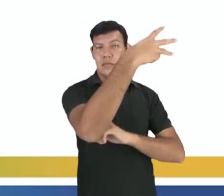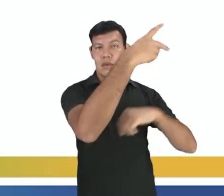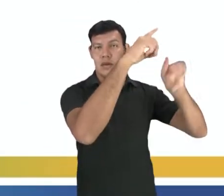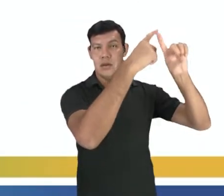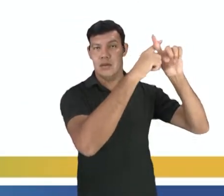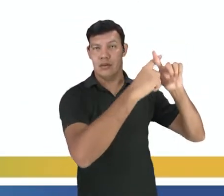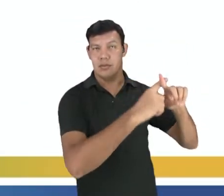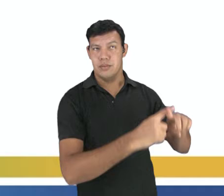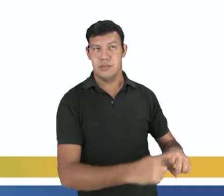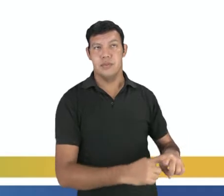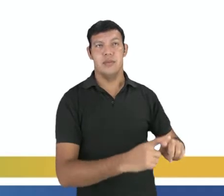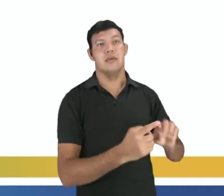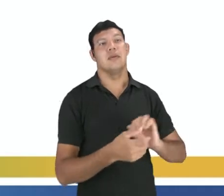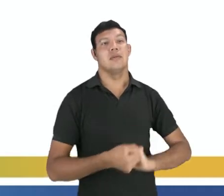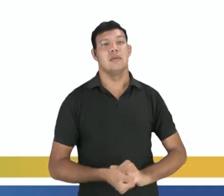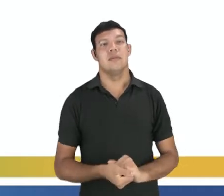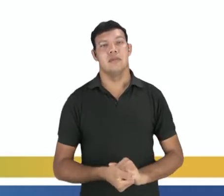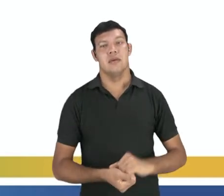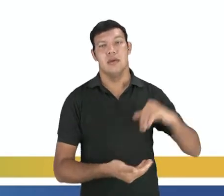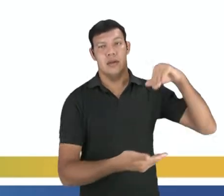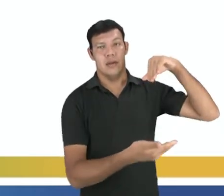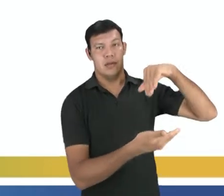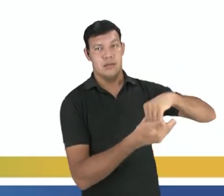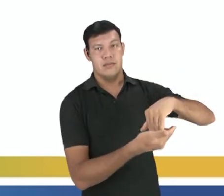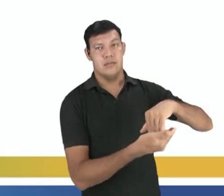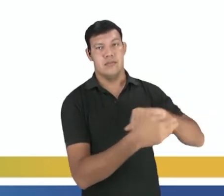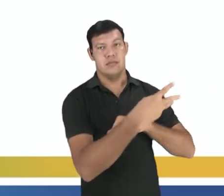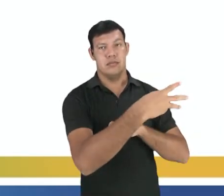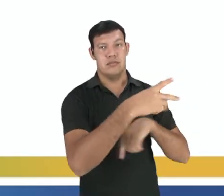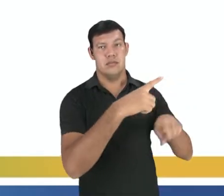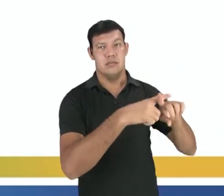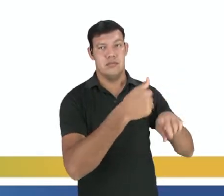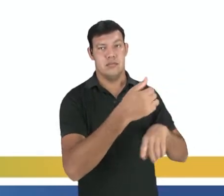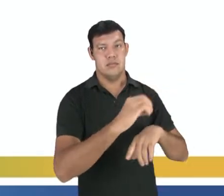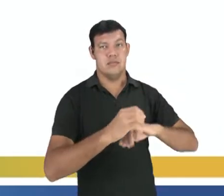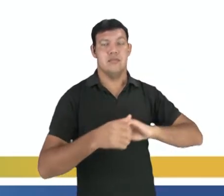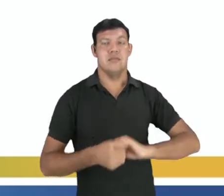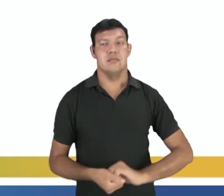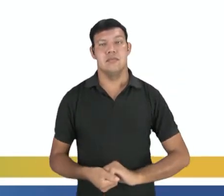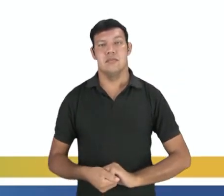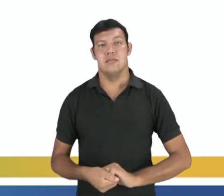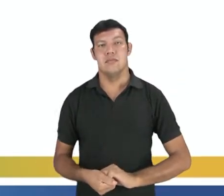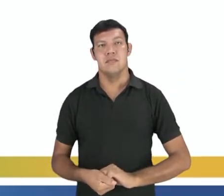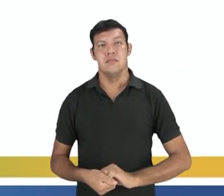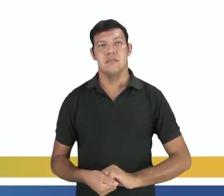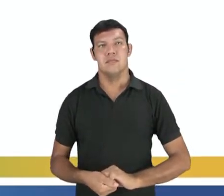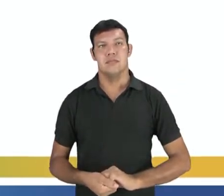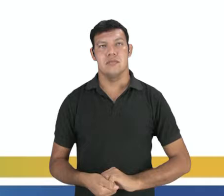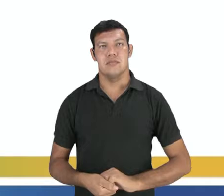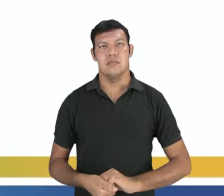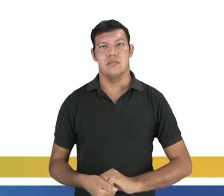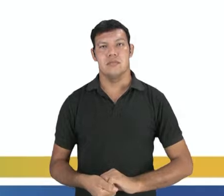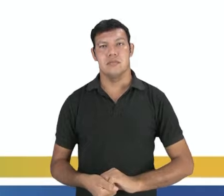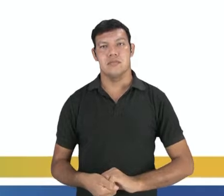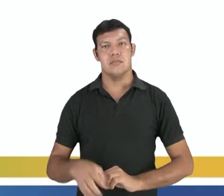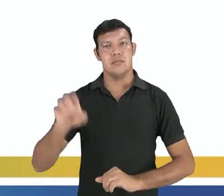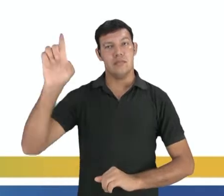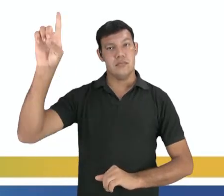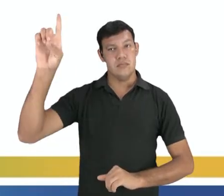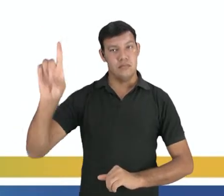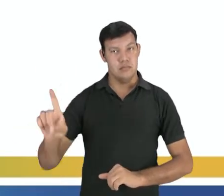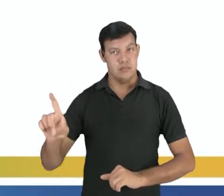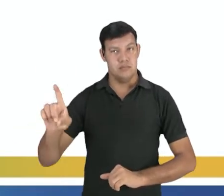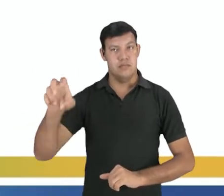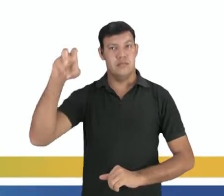né? 3 vezes 0 até 3 vezes 10. Aqui são os múltiplos de 3. Do lado